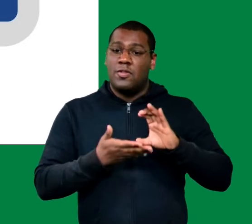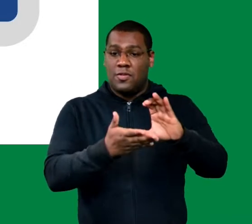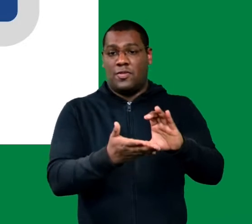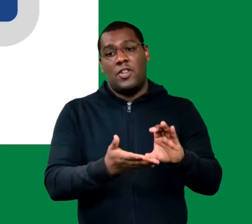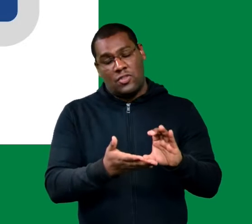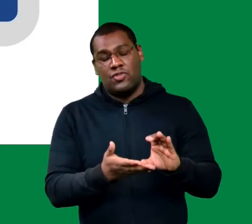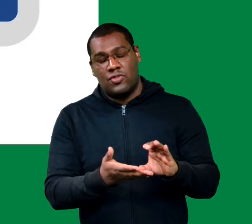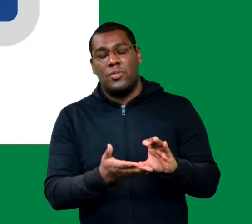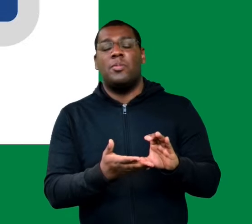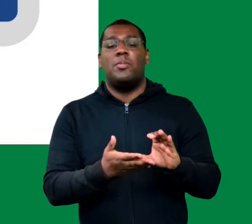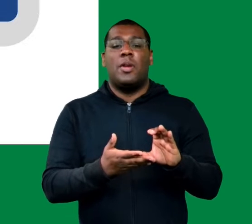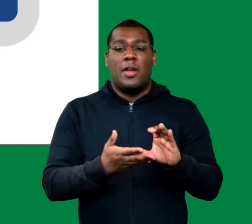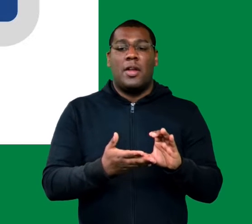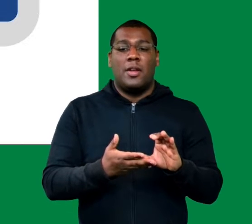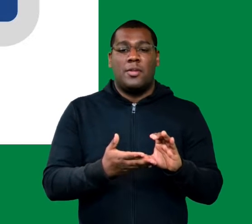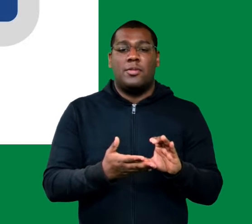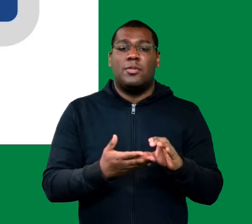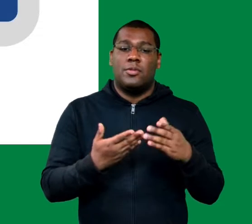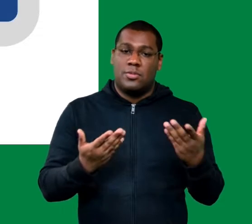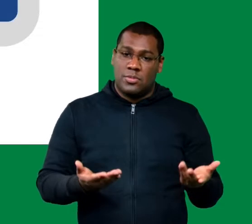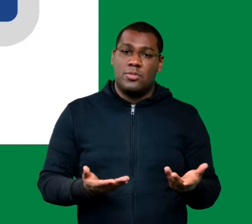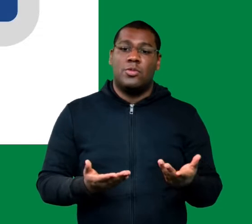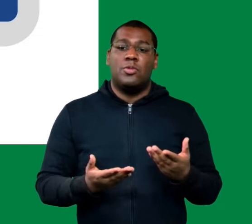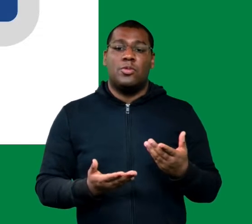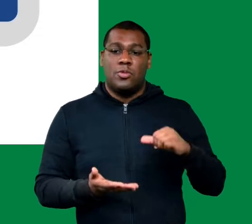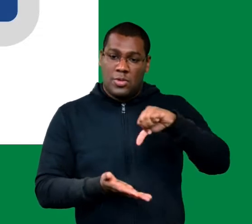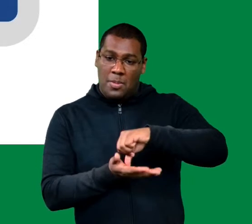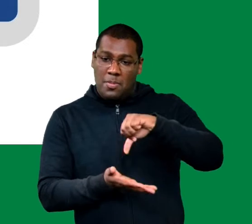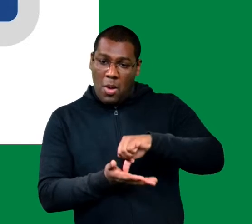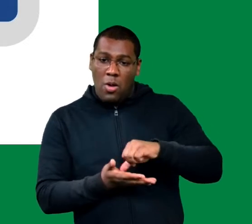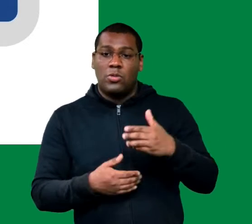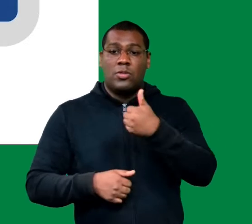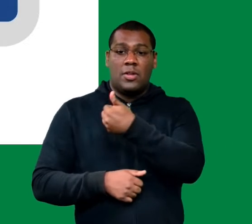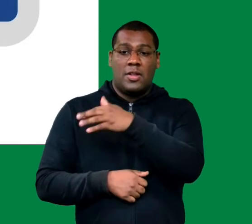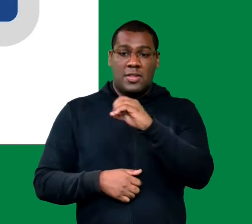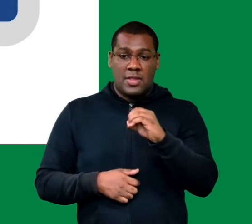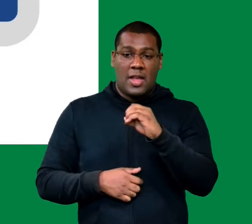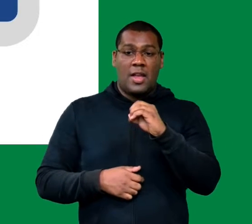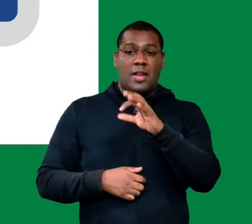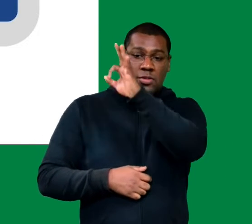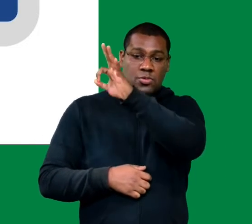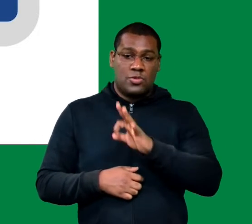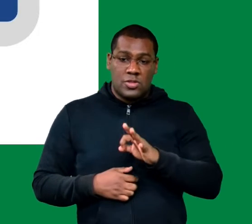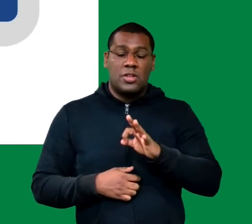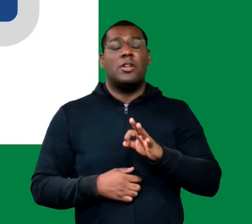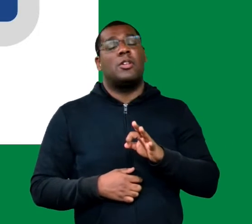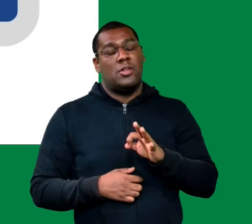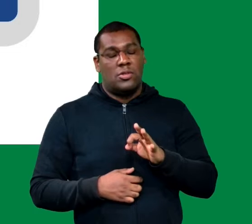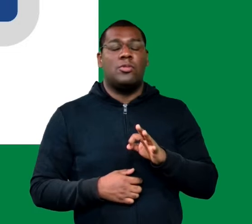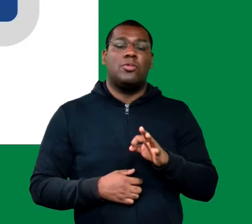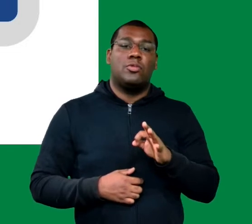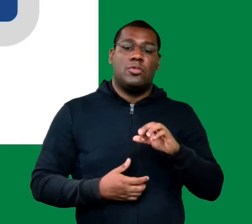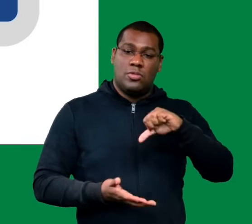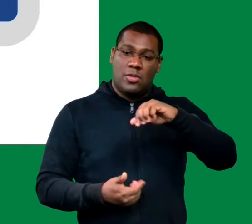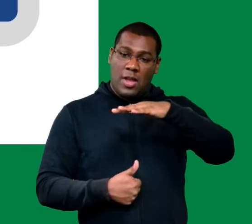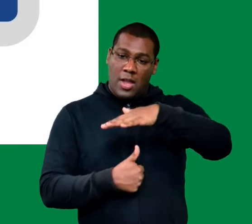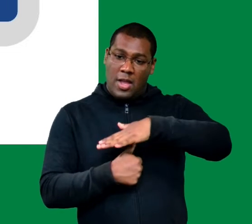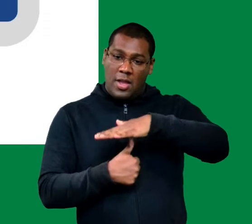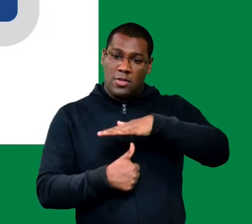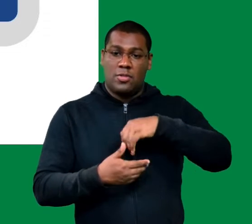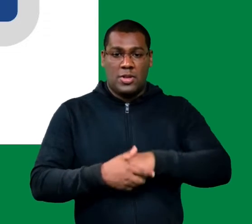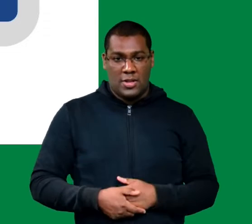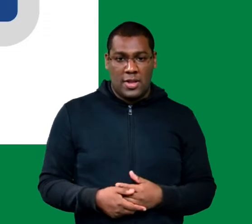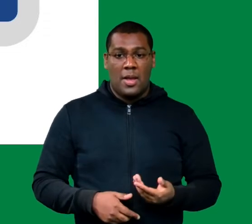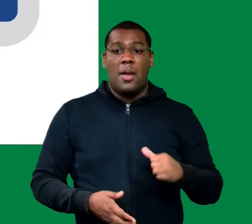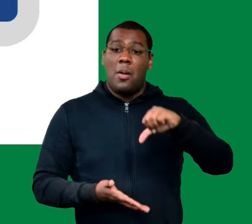qualidade e eficiência. Em vermelho nós temos que assistência e funcionamento é distribuído por campus, então cada campus